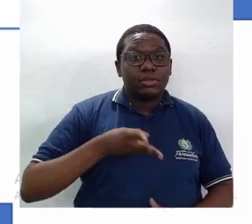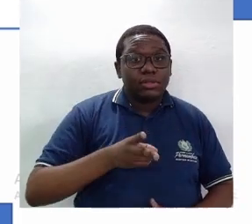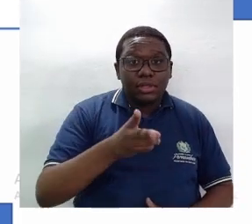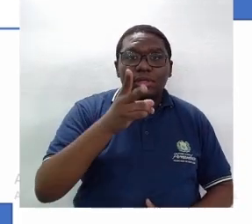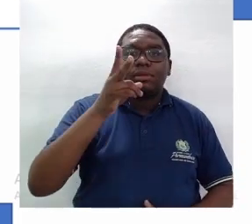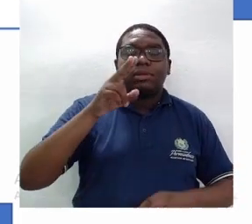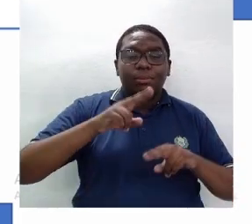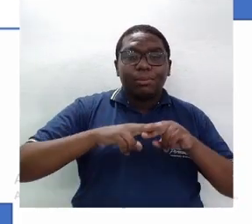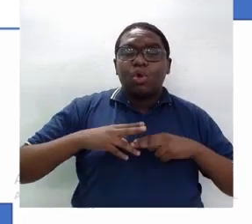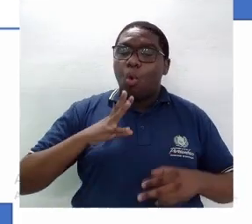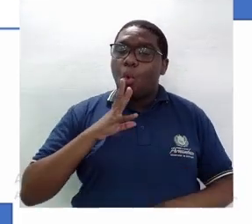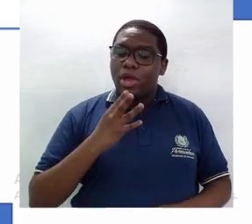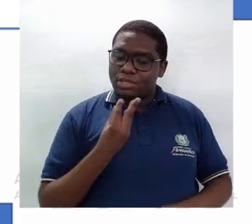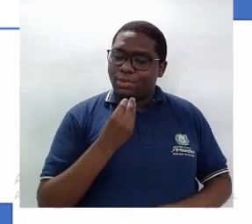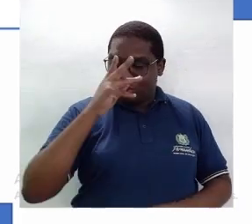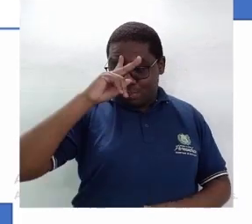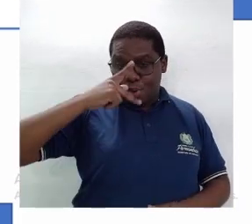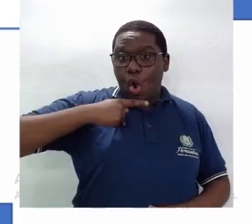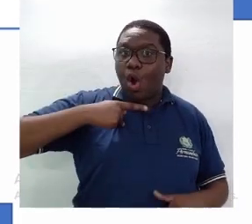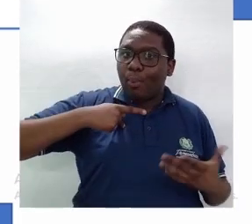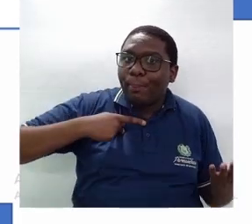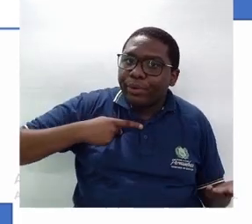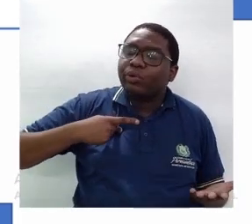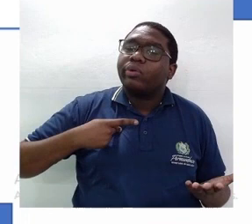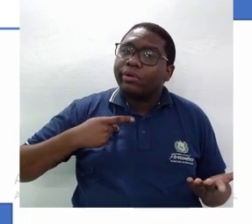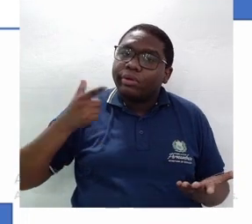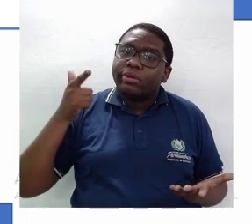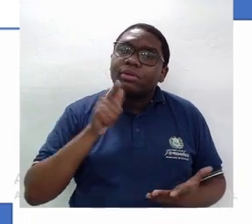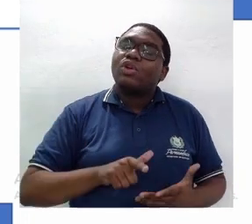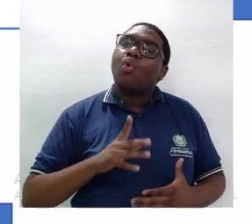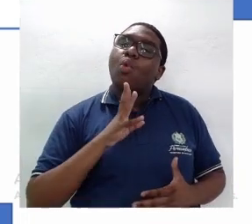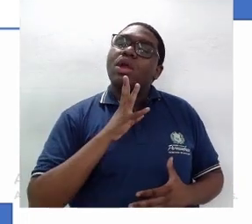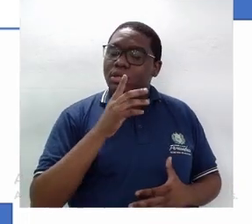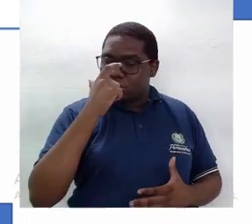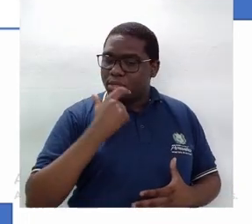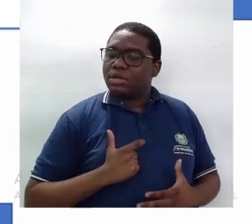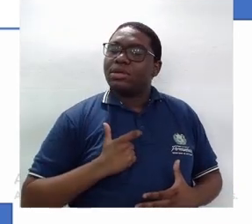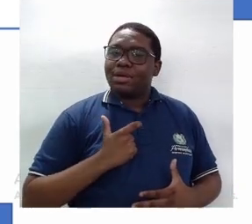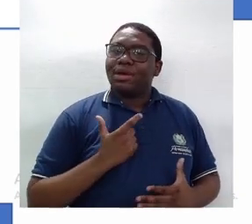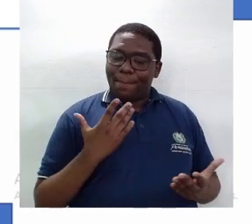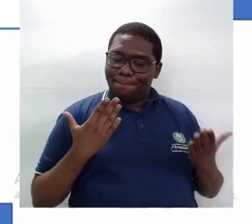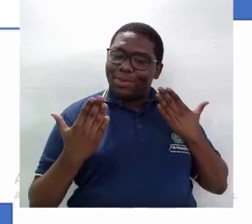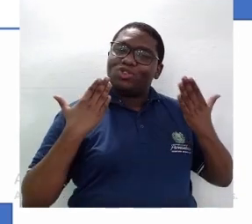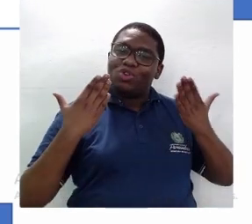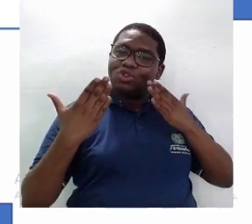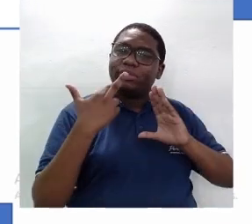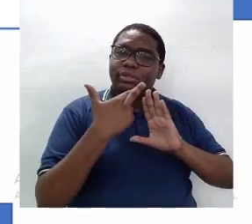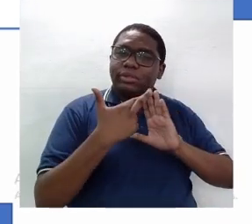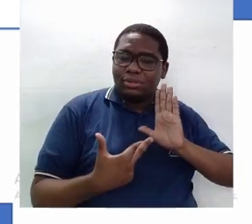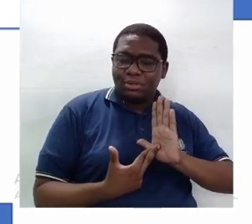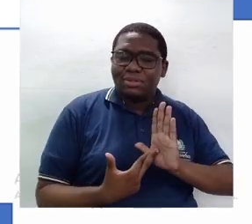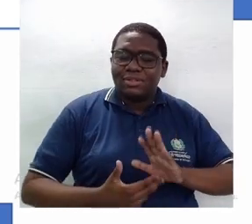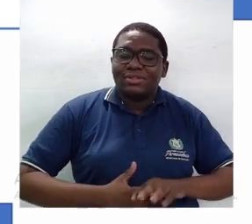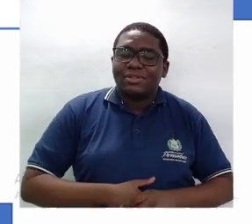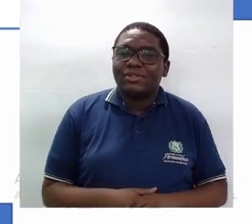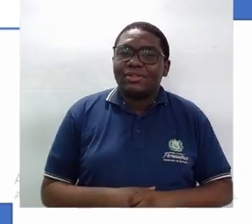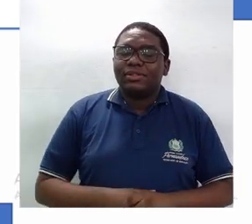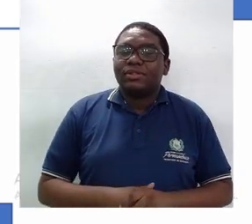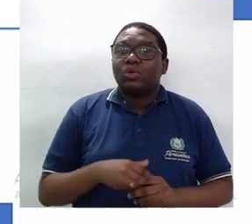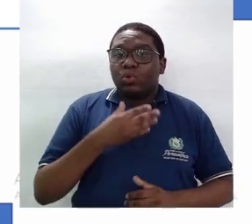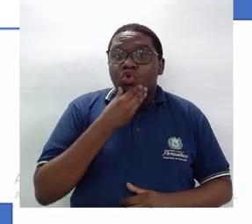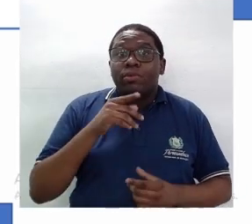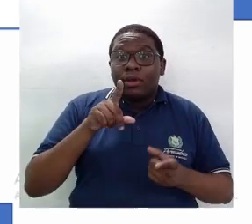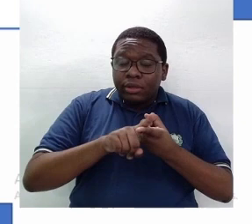pelo autoconhecimento, ancorada em conhecimento sobre a psicologia e doutrina. Divaldo